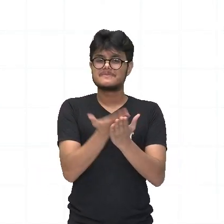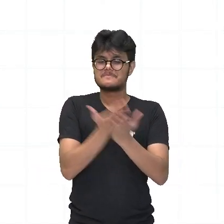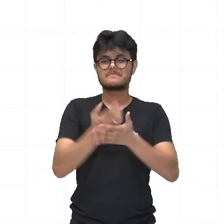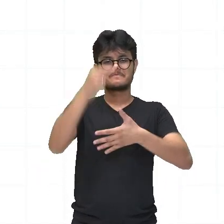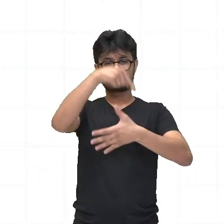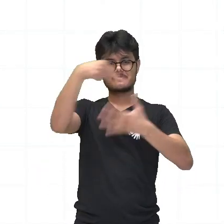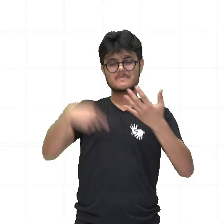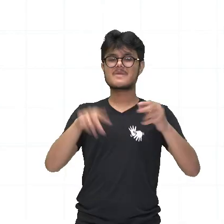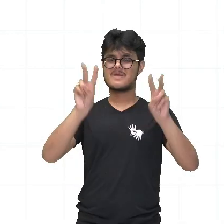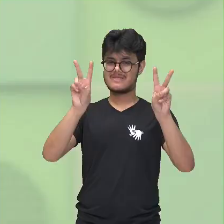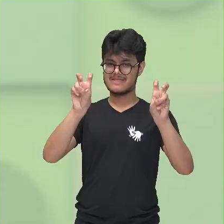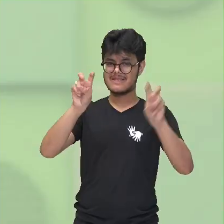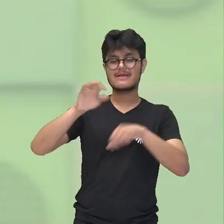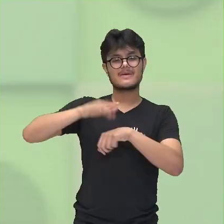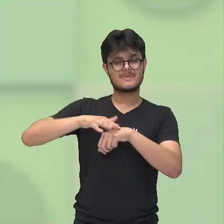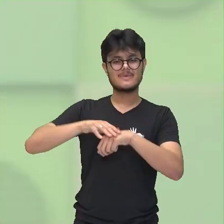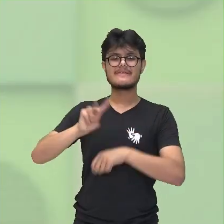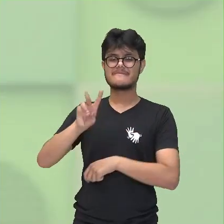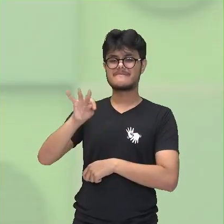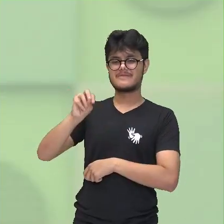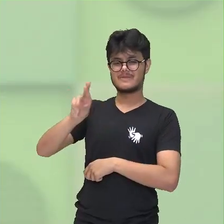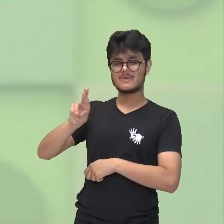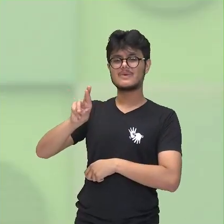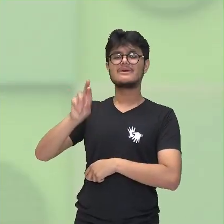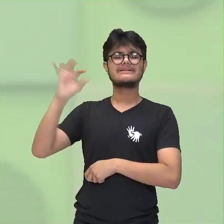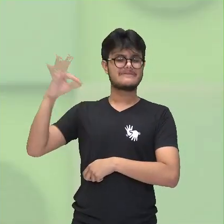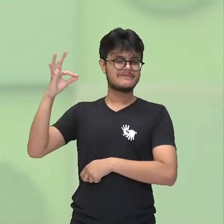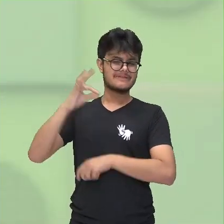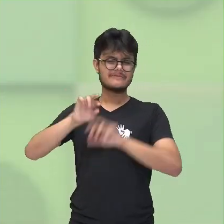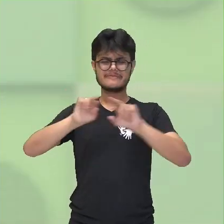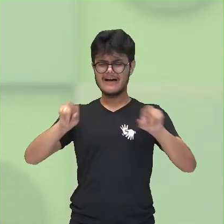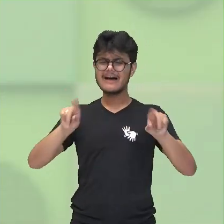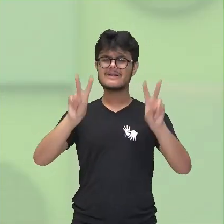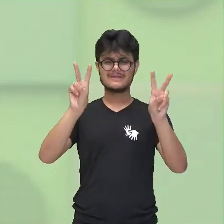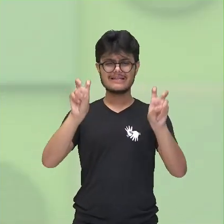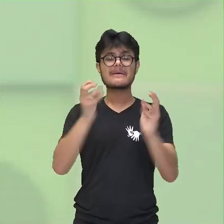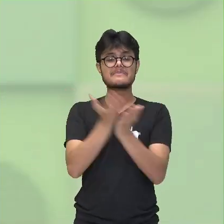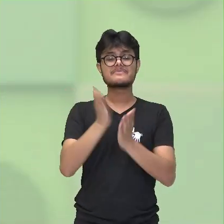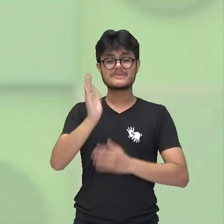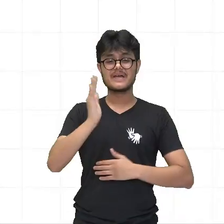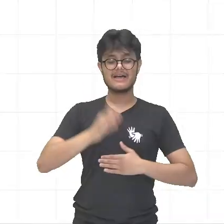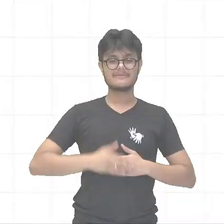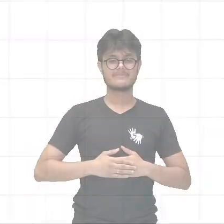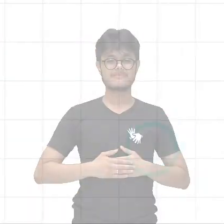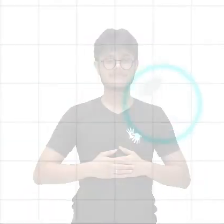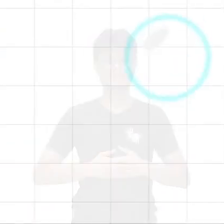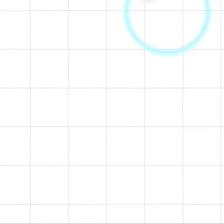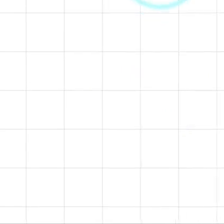vocês os conteúdos aí da nossa aula, né?